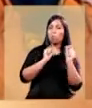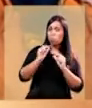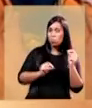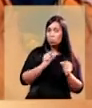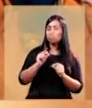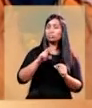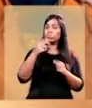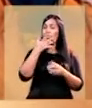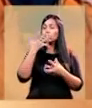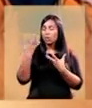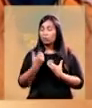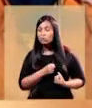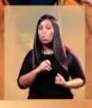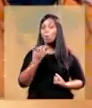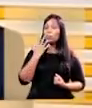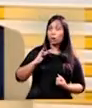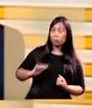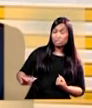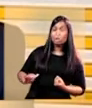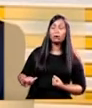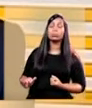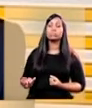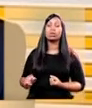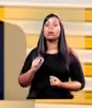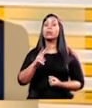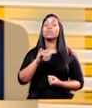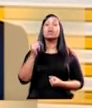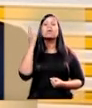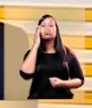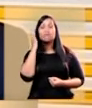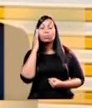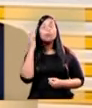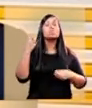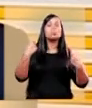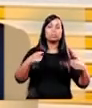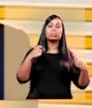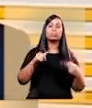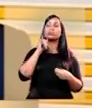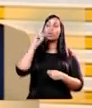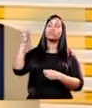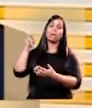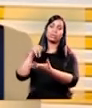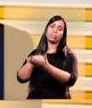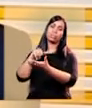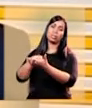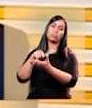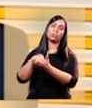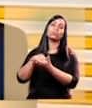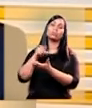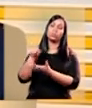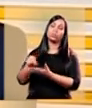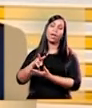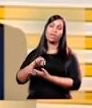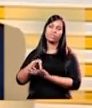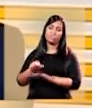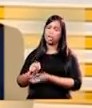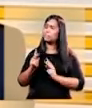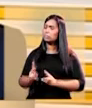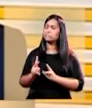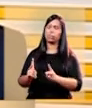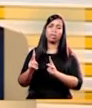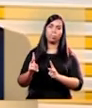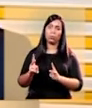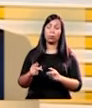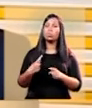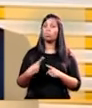motivos para quem vai receber ou para a criança, quem ficar sabendo deve comunicar o fato à Vara da Infância e Juventude.